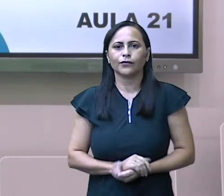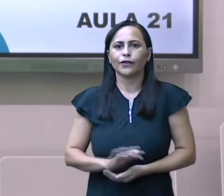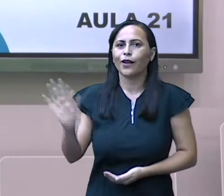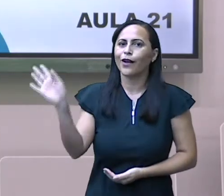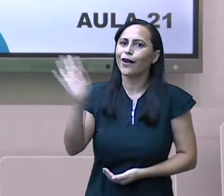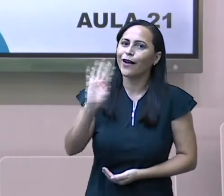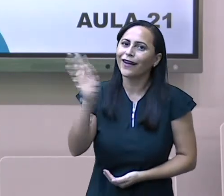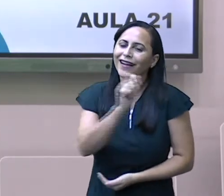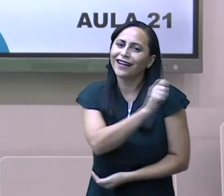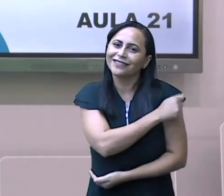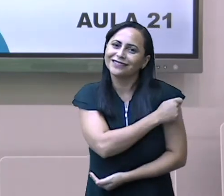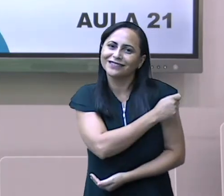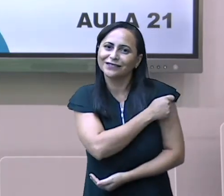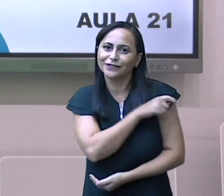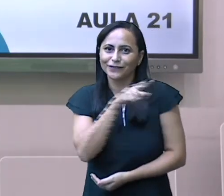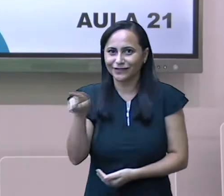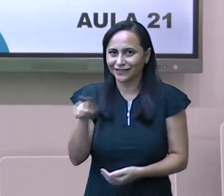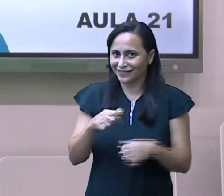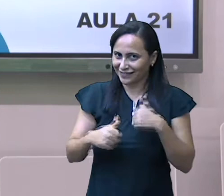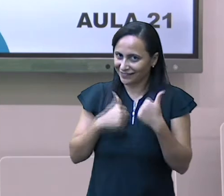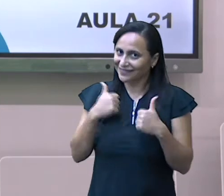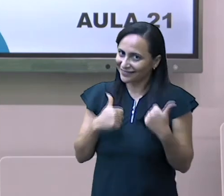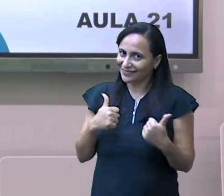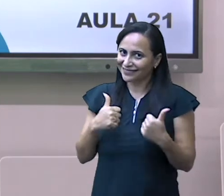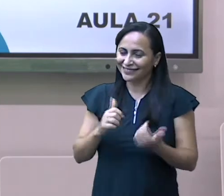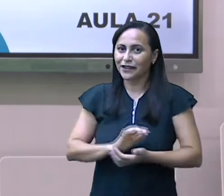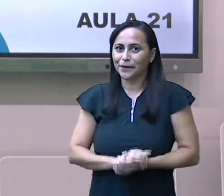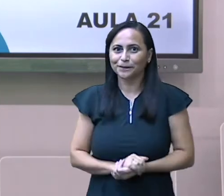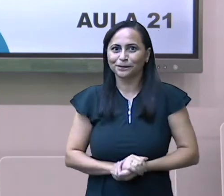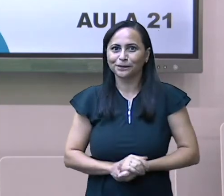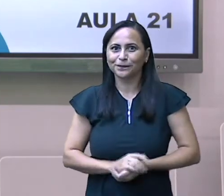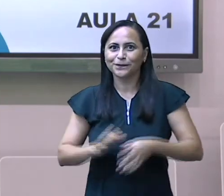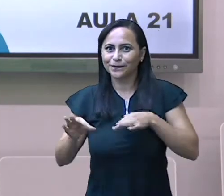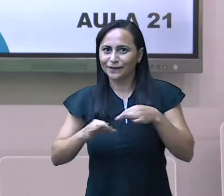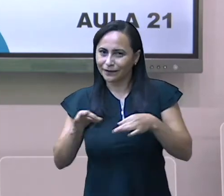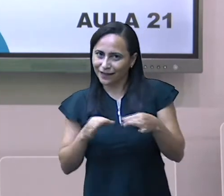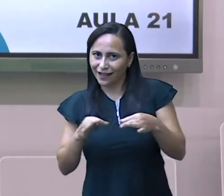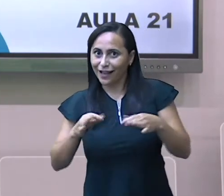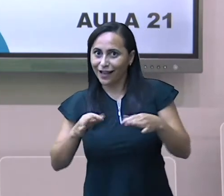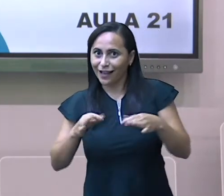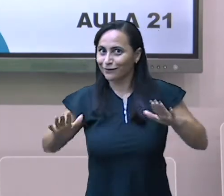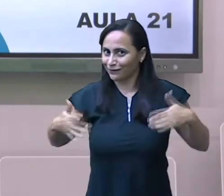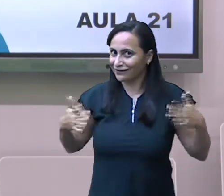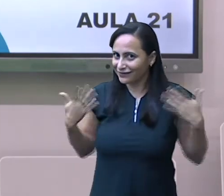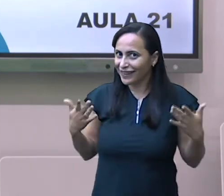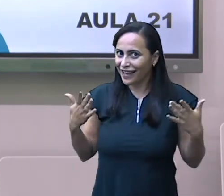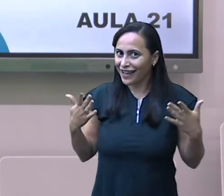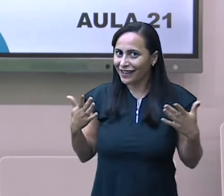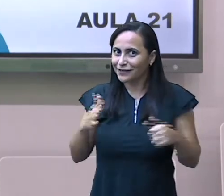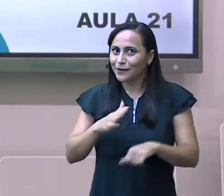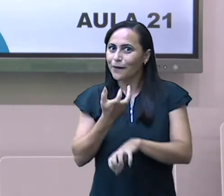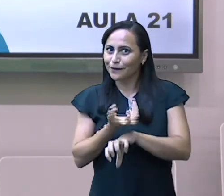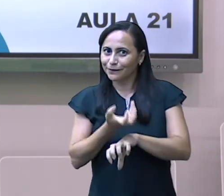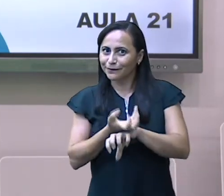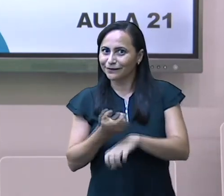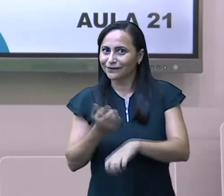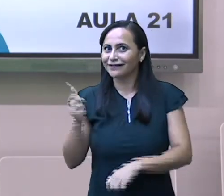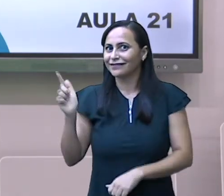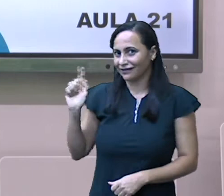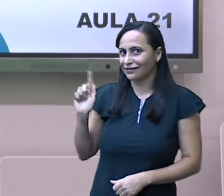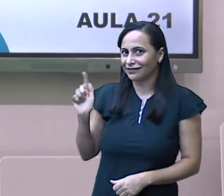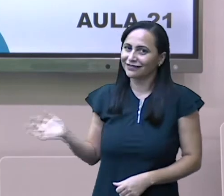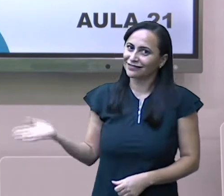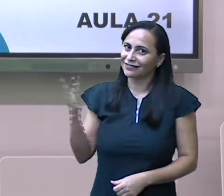Olá, estudantes! Tudo bem com vocês? Animados para mais uma aula do componente curricular de Geografia? Vamos